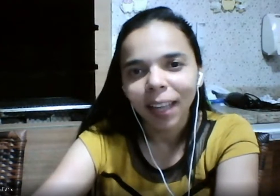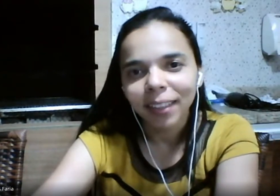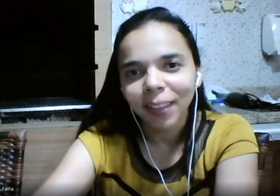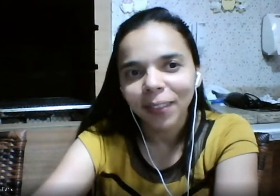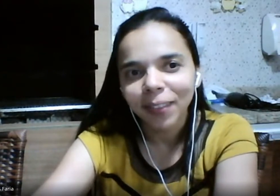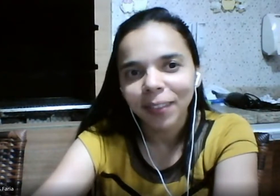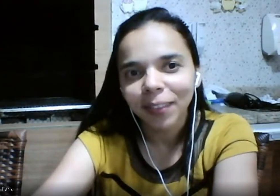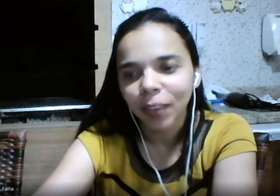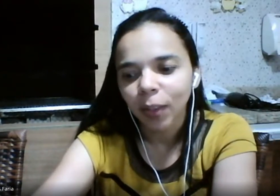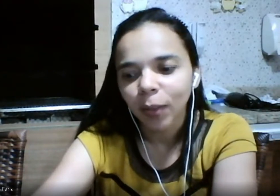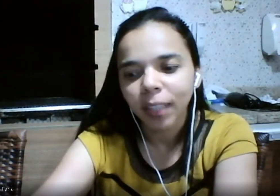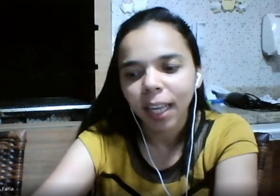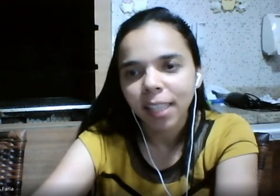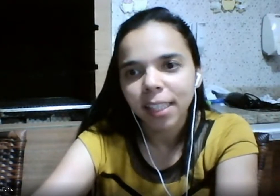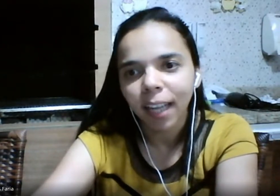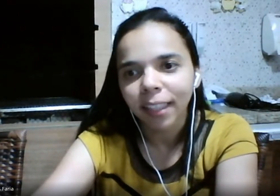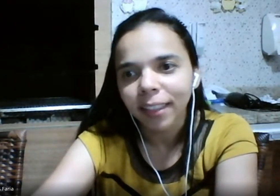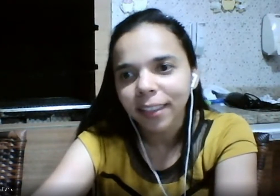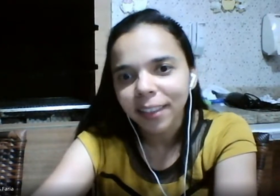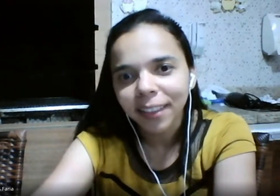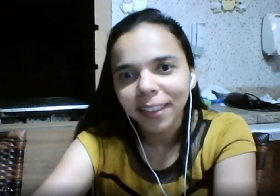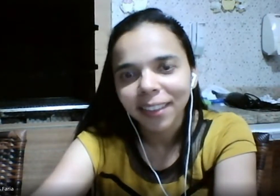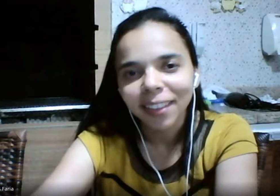Vamos lá, então? No três, tá?